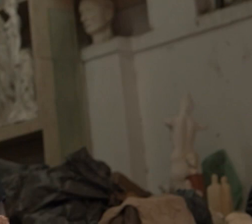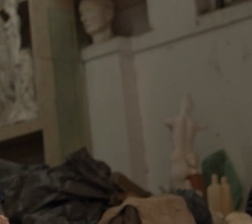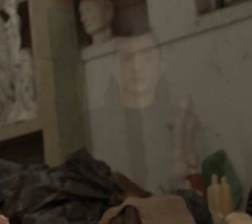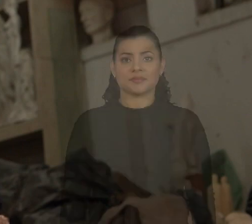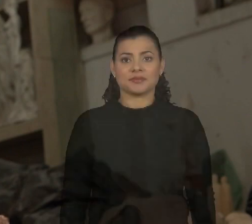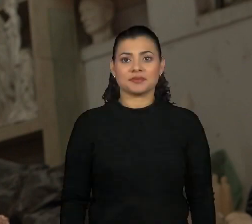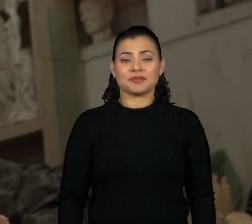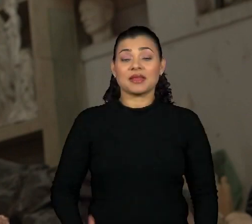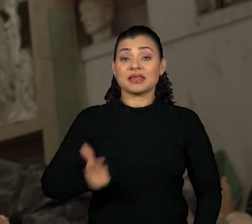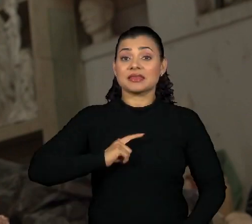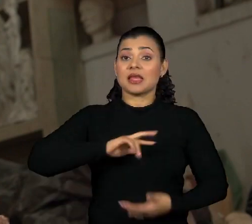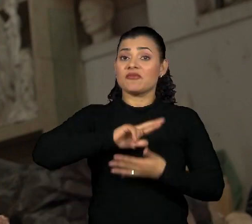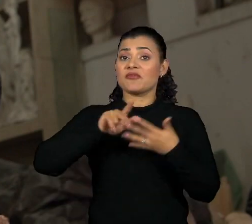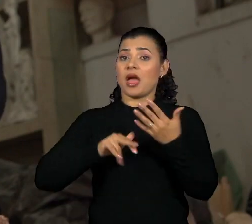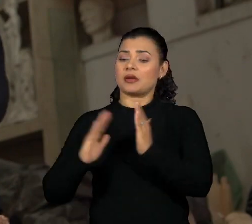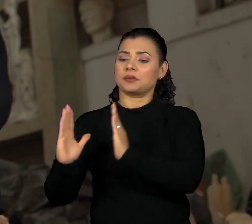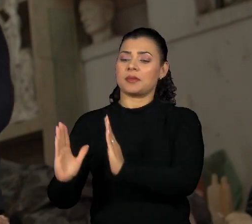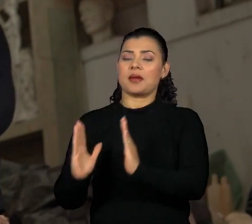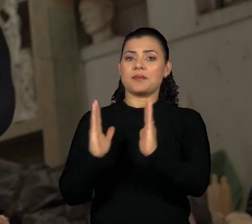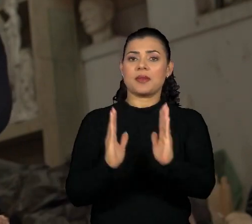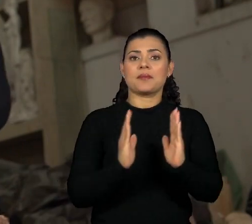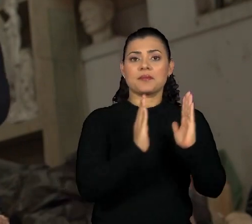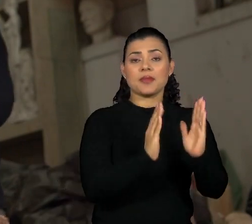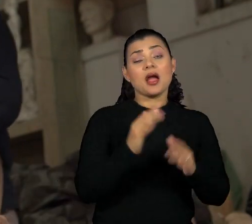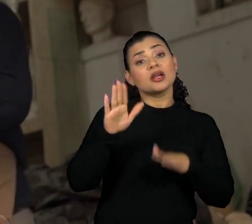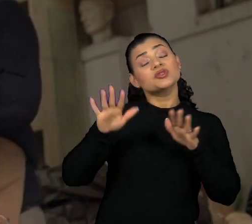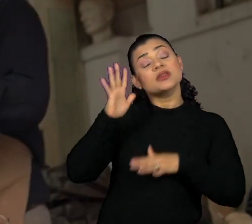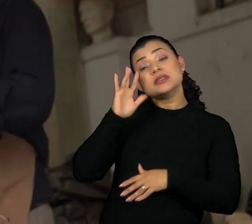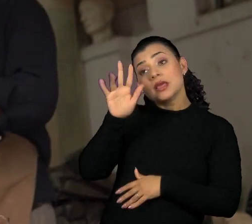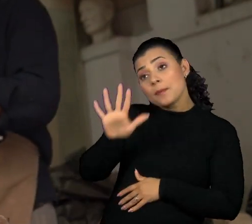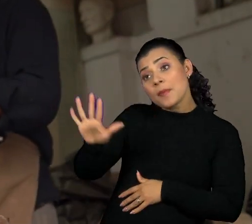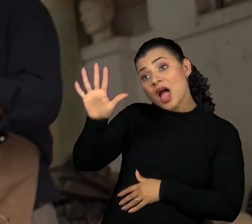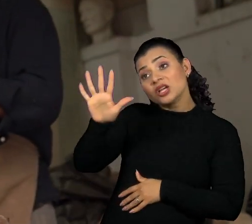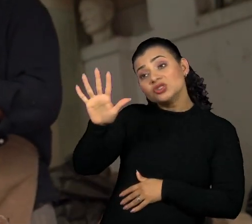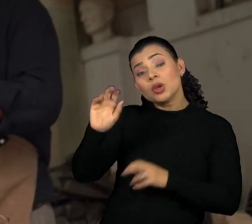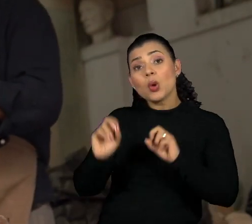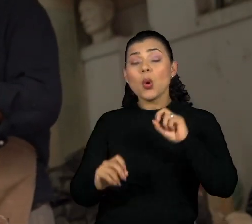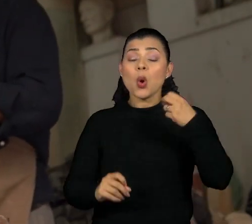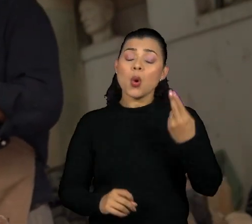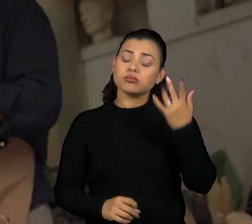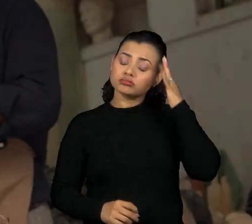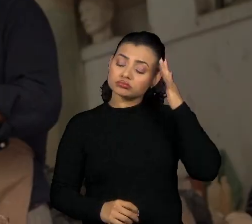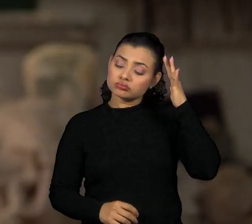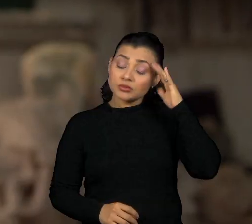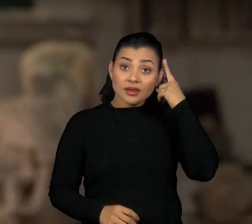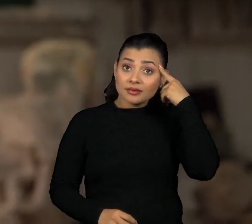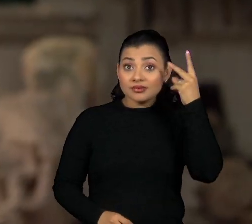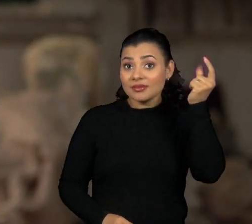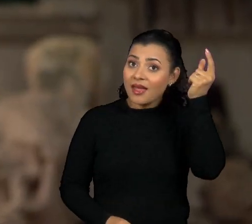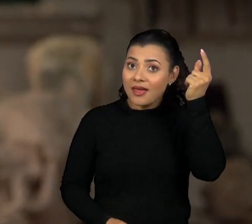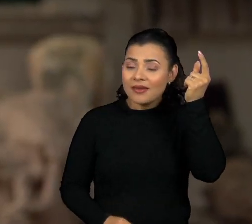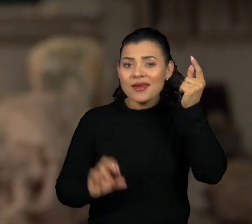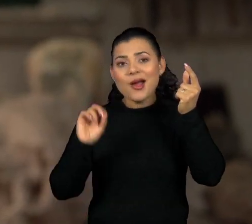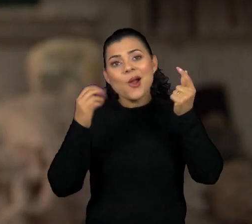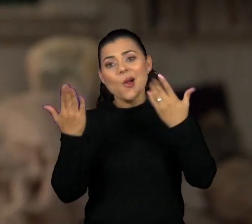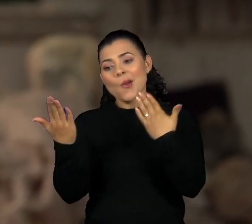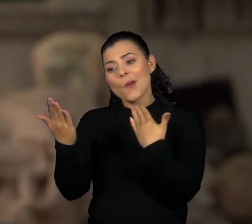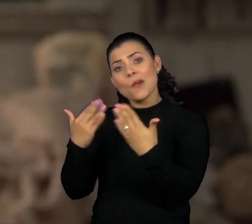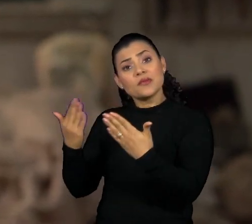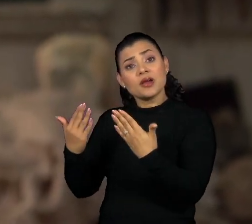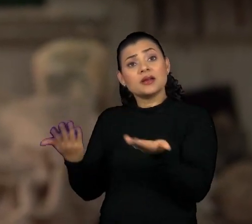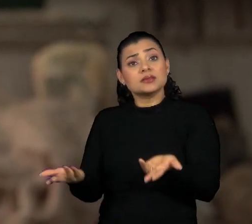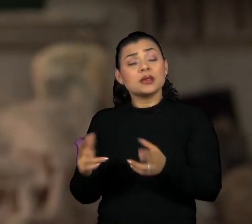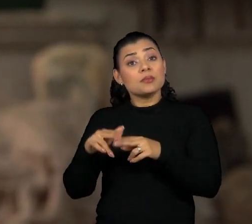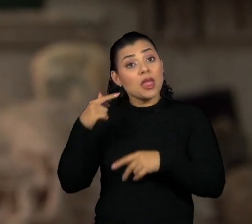Existem vários processos, assim, eu vejo uma imagem, às vezes é uma ideia, às vezes é uma conversa. Quando eu penso numa obra,